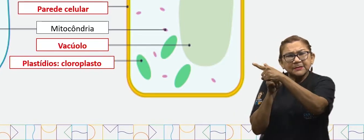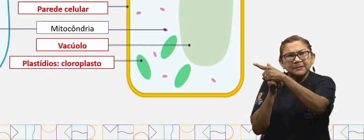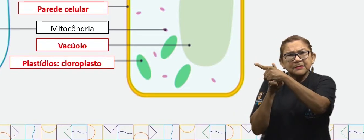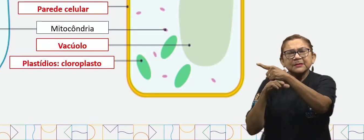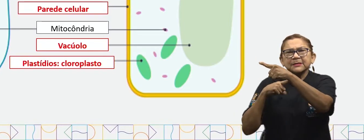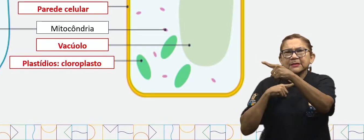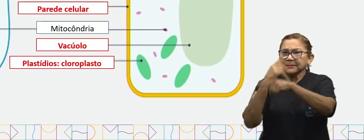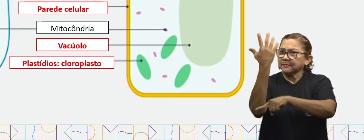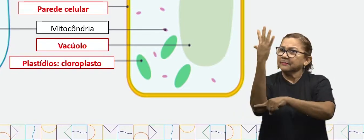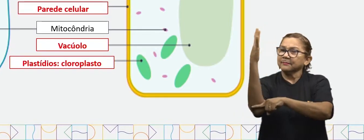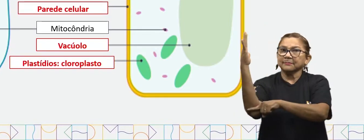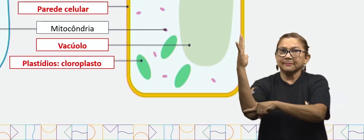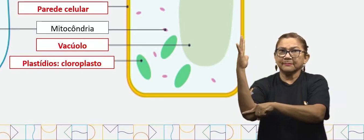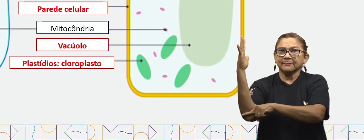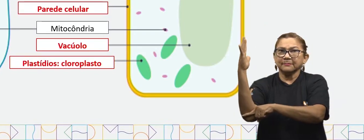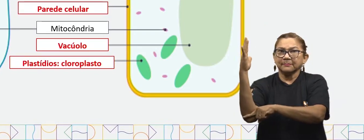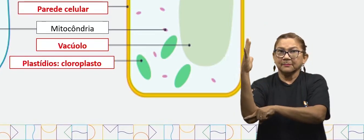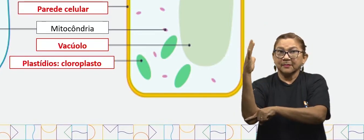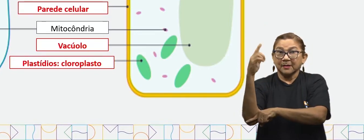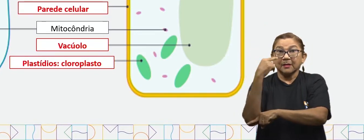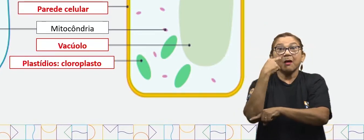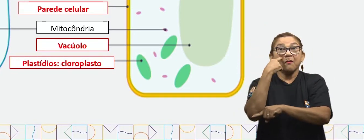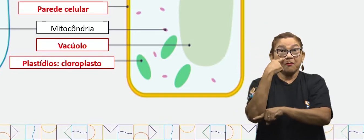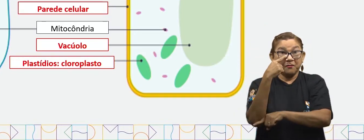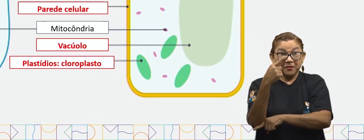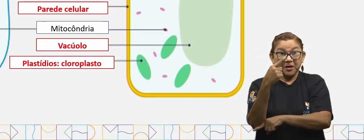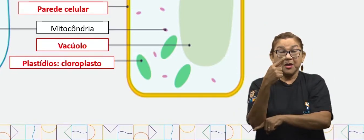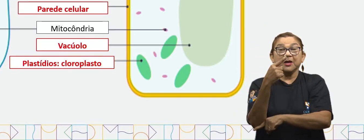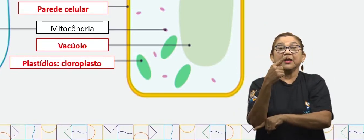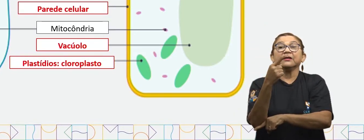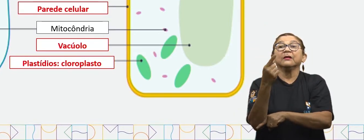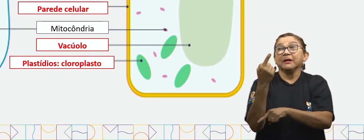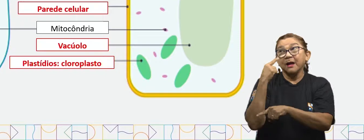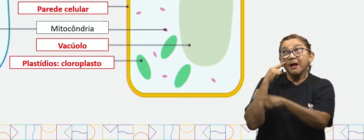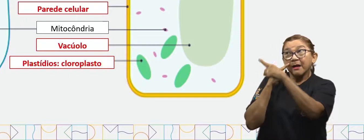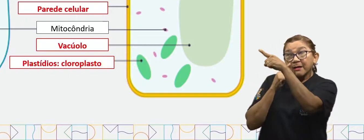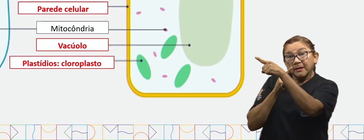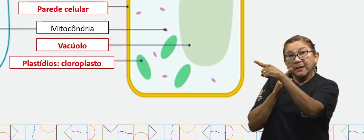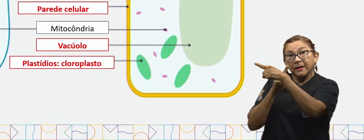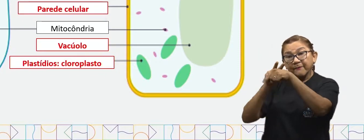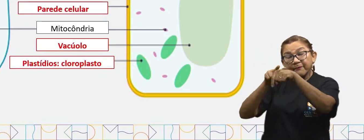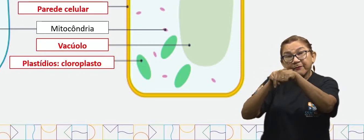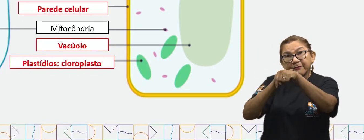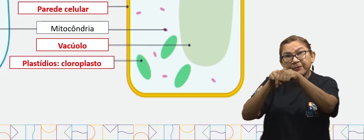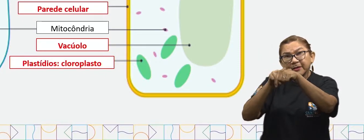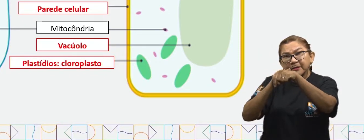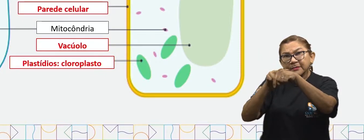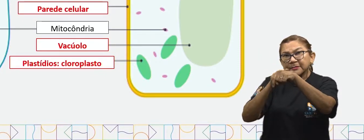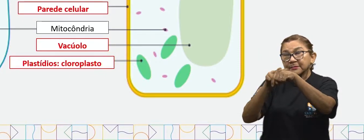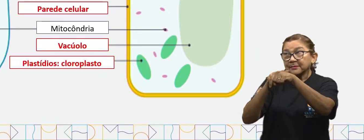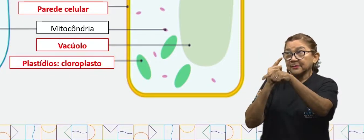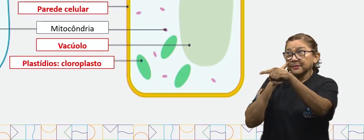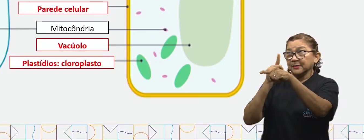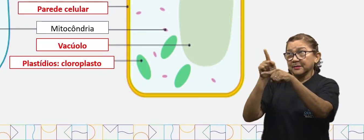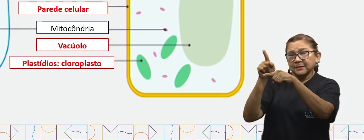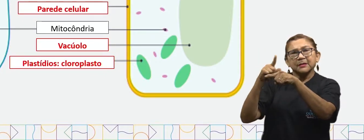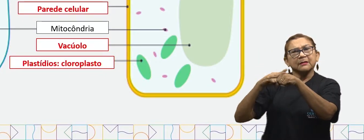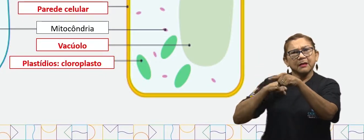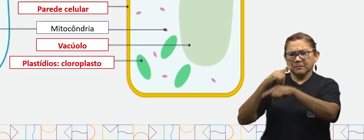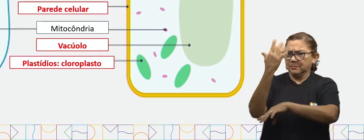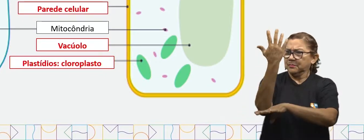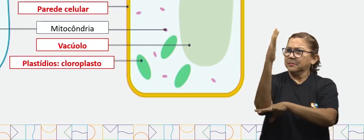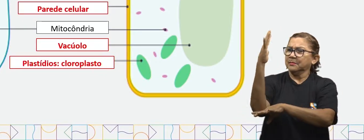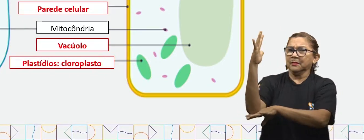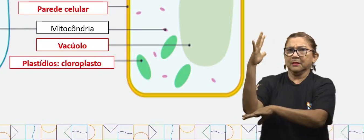às plantas. Veja aí na célula vegetal, em verde, os cloroplastos. As plantas